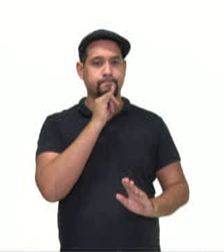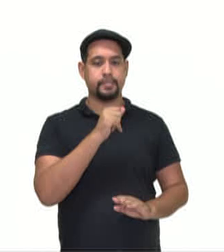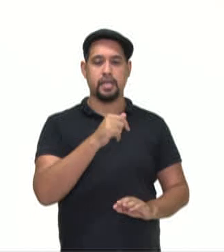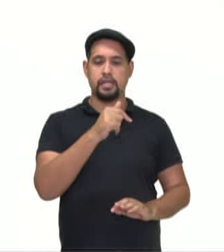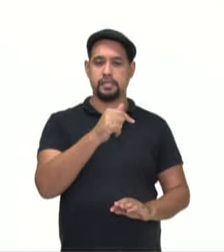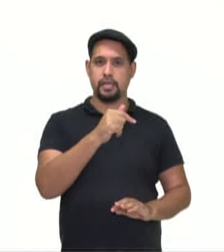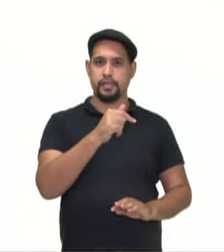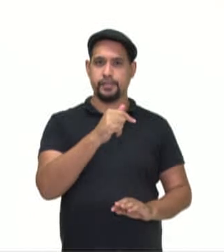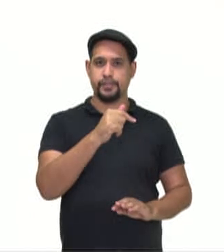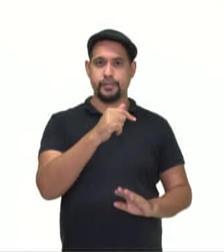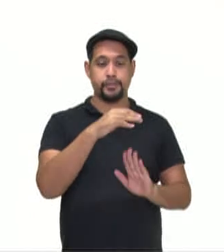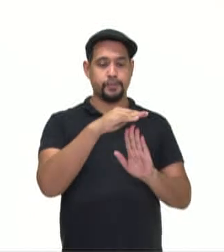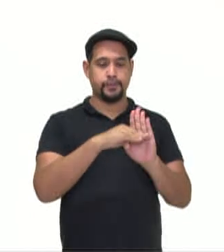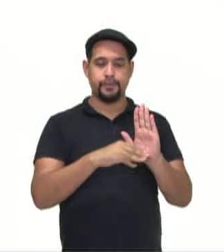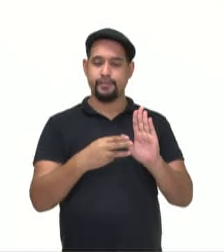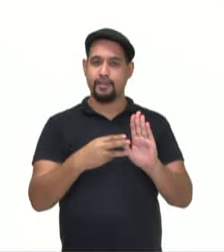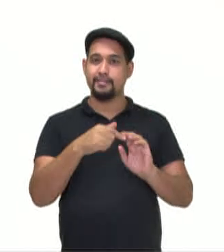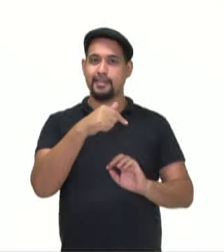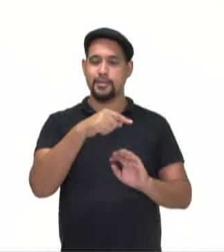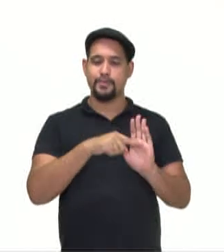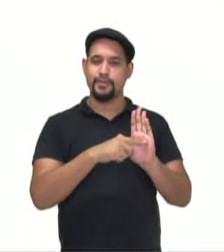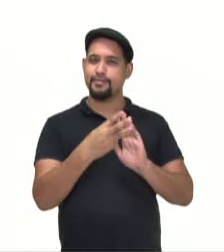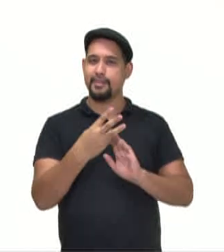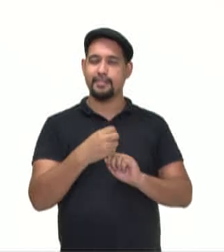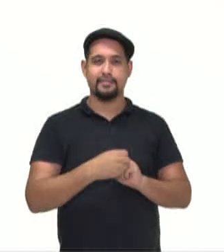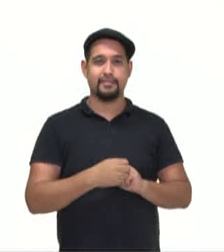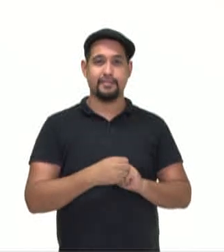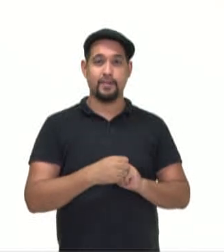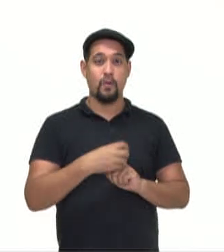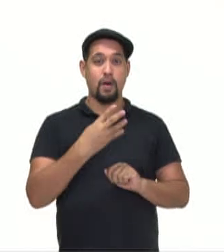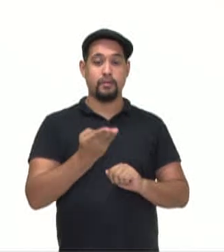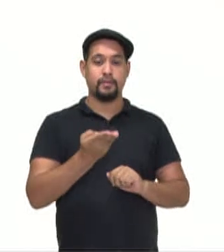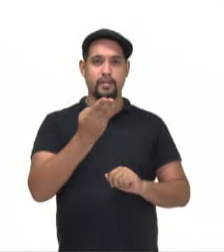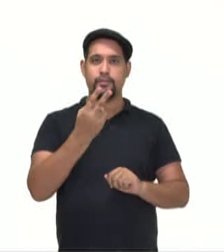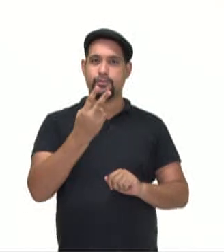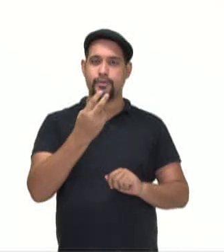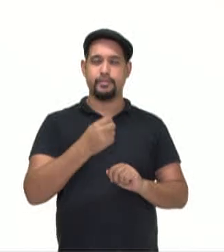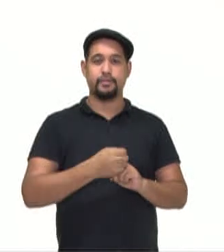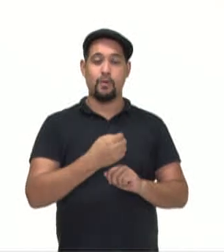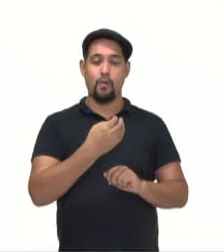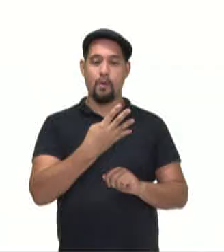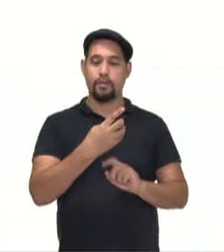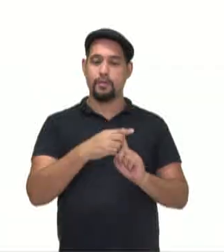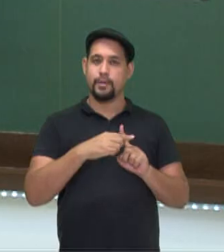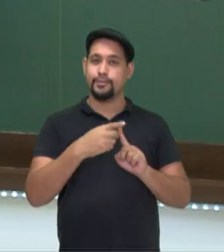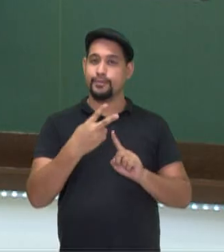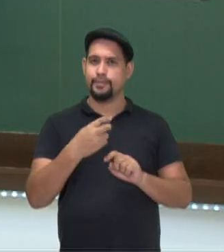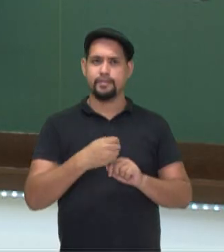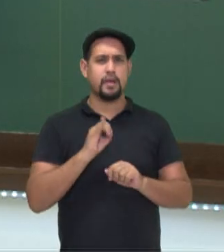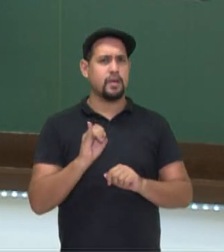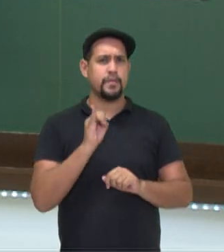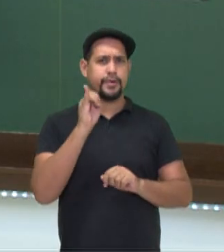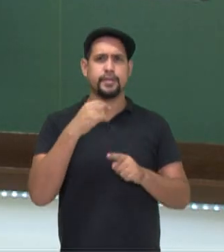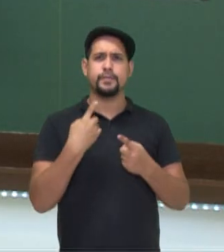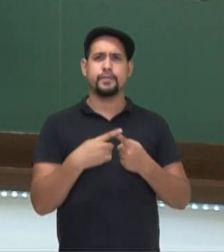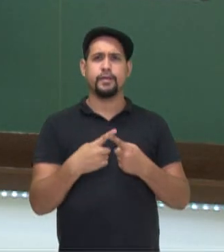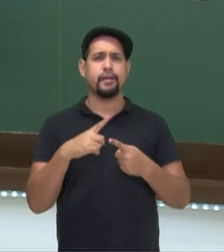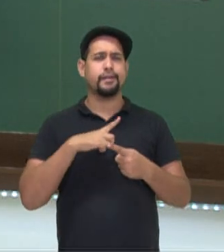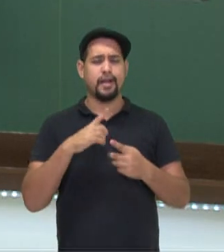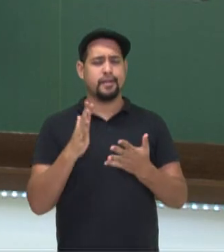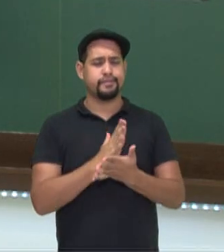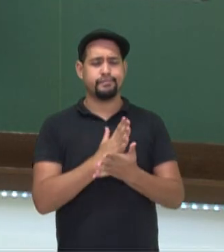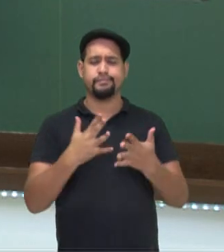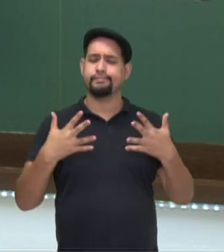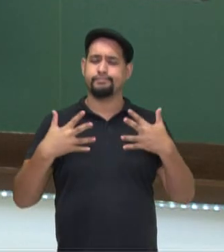7 diminuído de 3, 7 menos 3. 4 aumentado de 2, 4 mais 2. Isso é muito importante porque causa